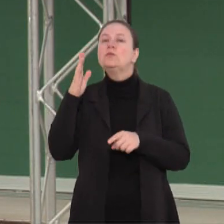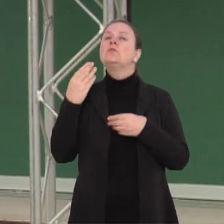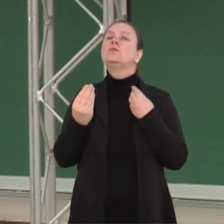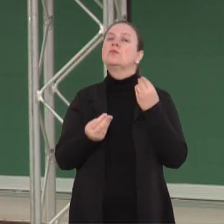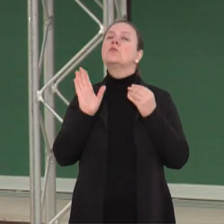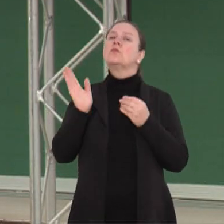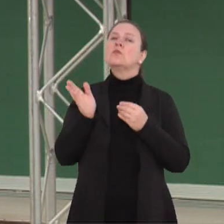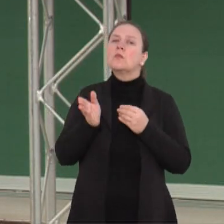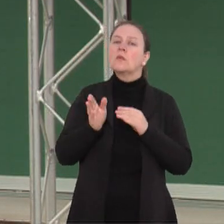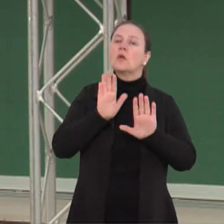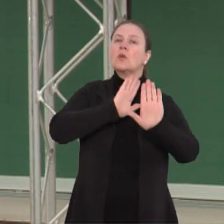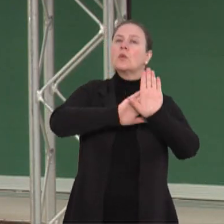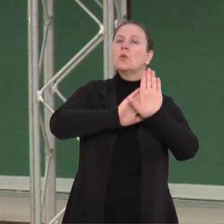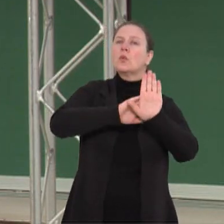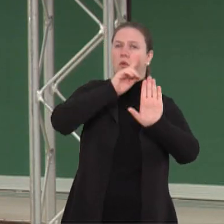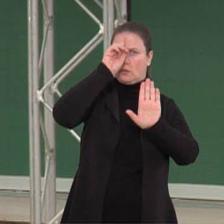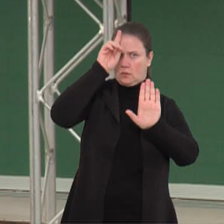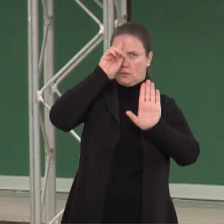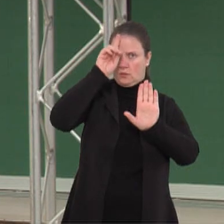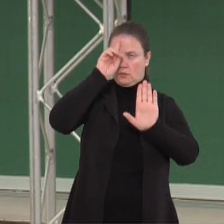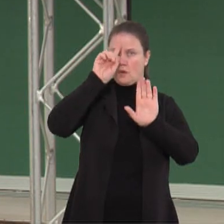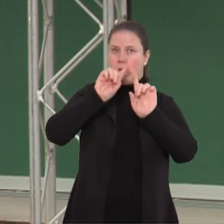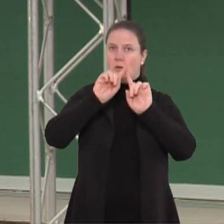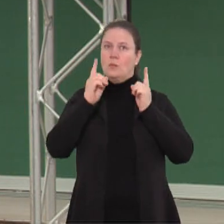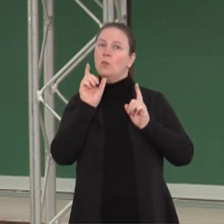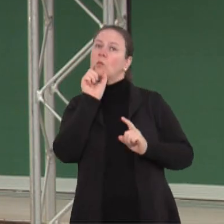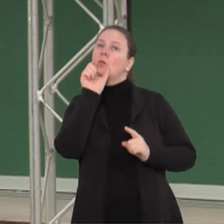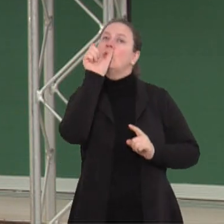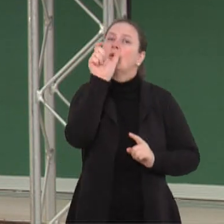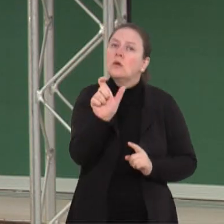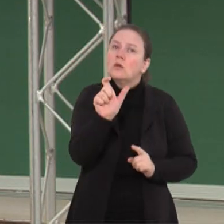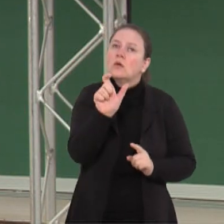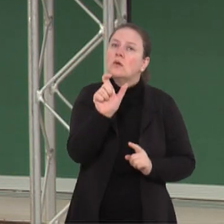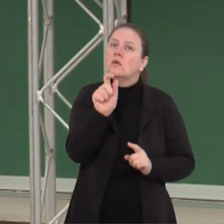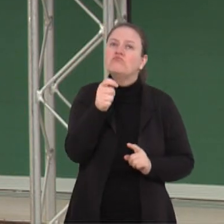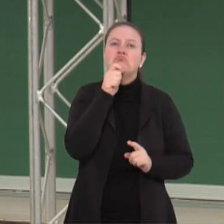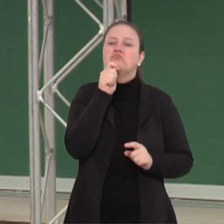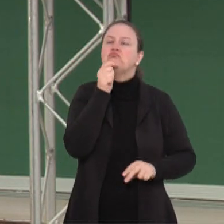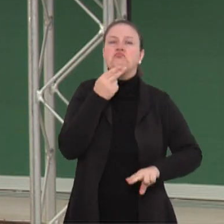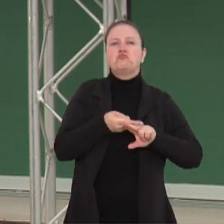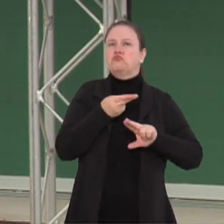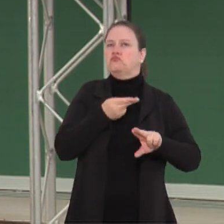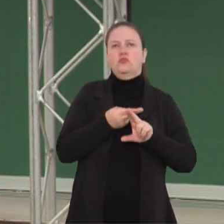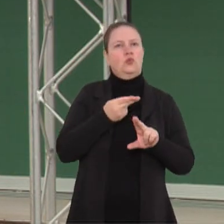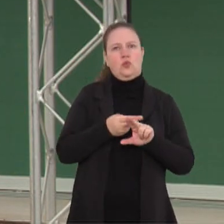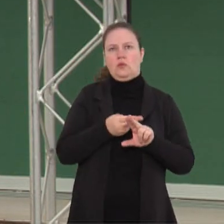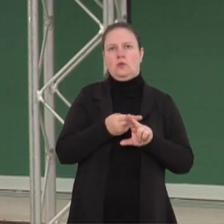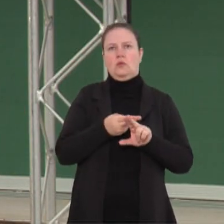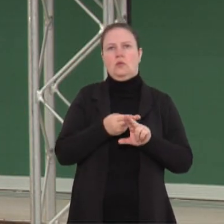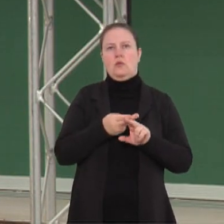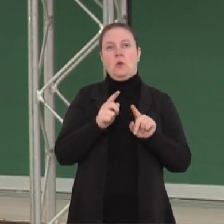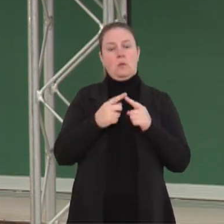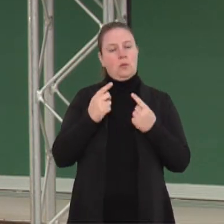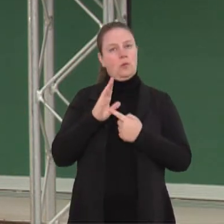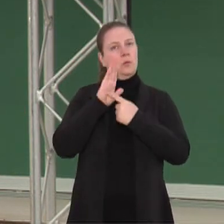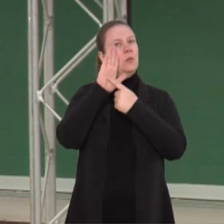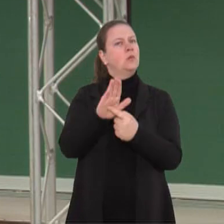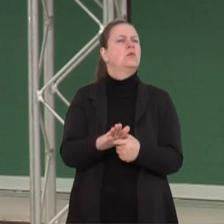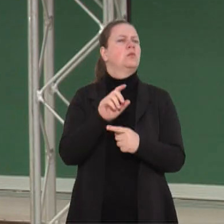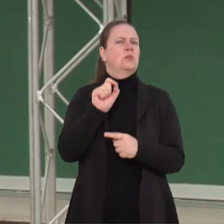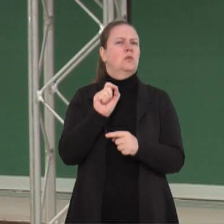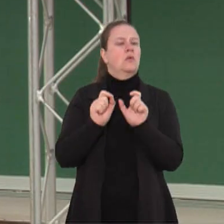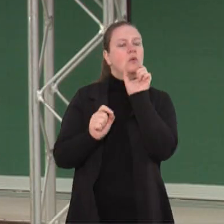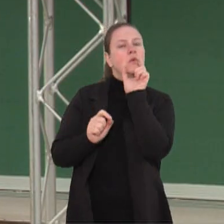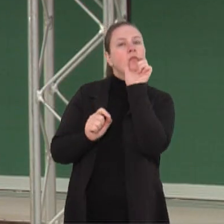já se tinha ideologia, mas não tinha a palavra ideologia, porque, como acabei de mostrar, a palavra